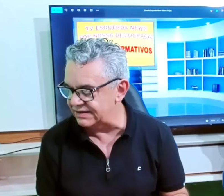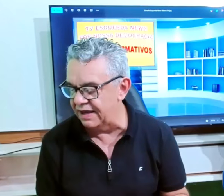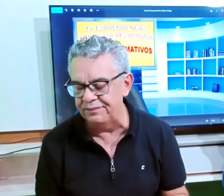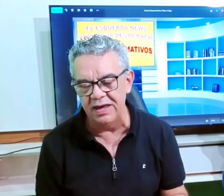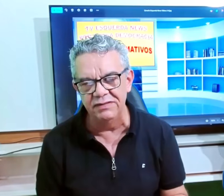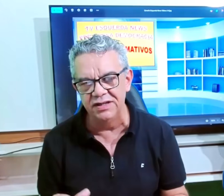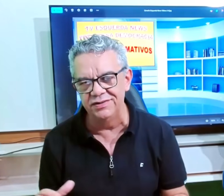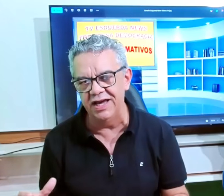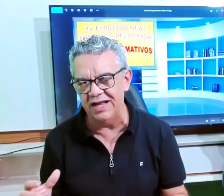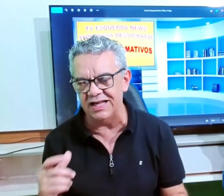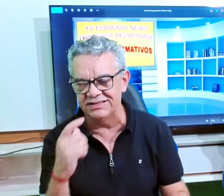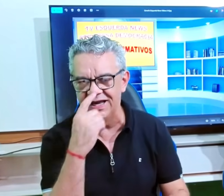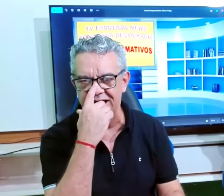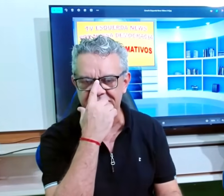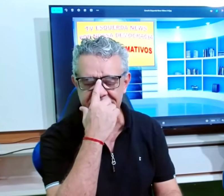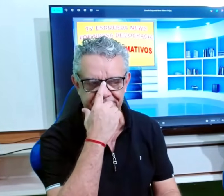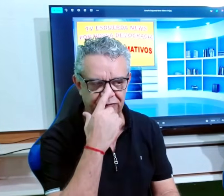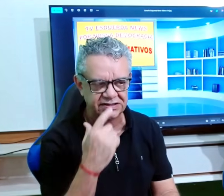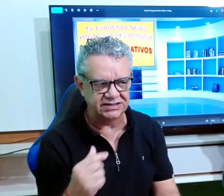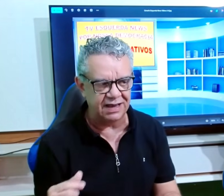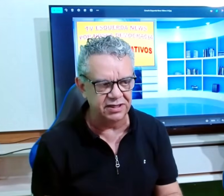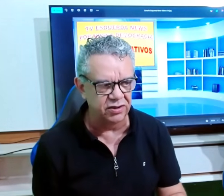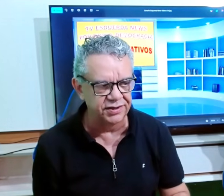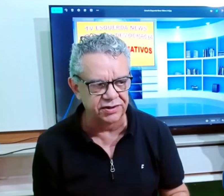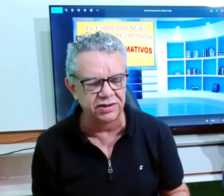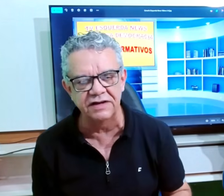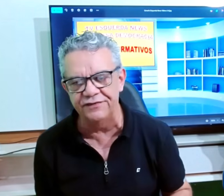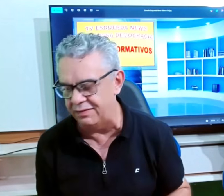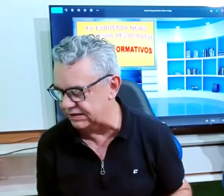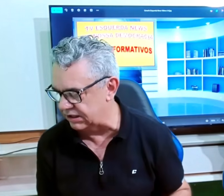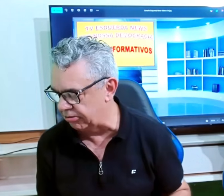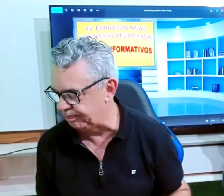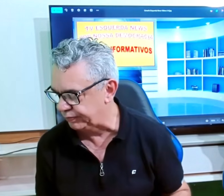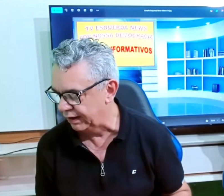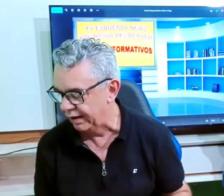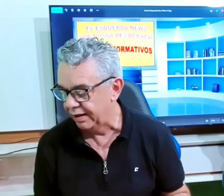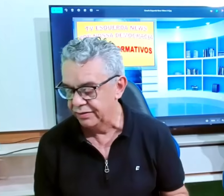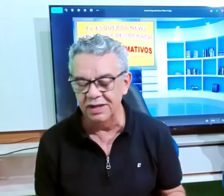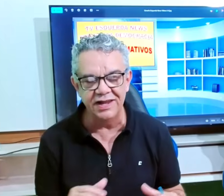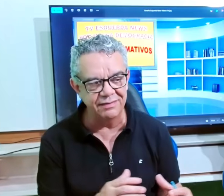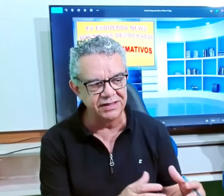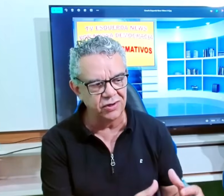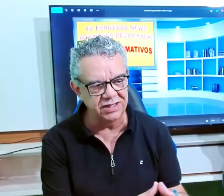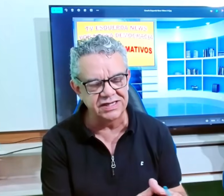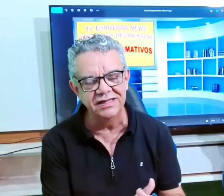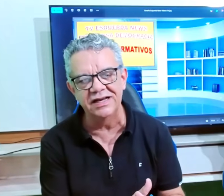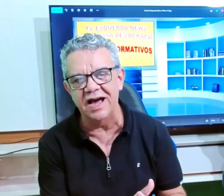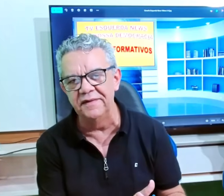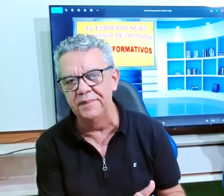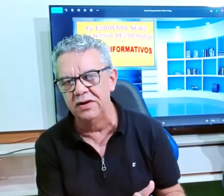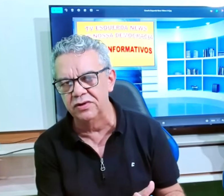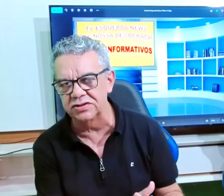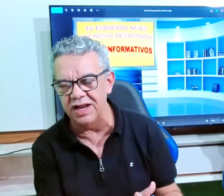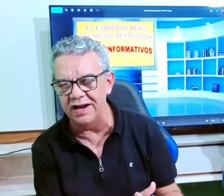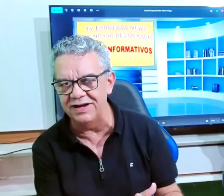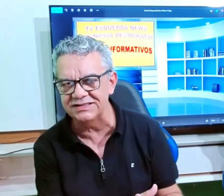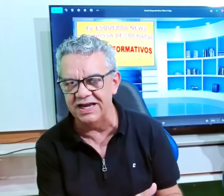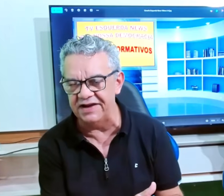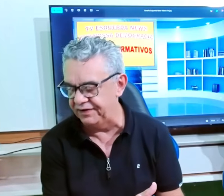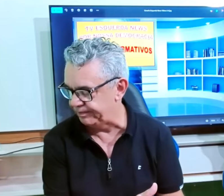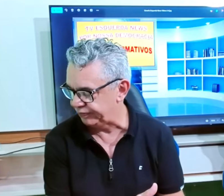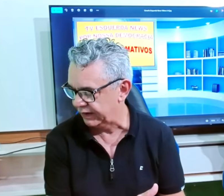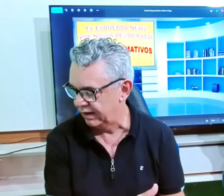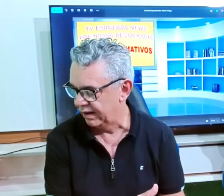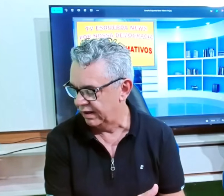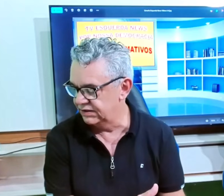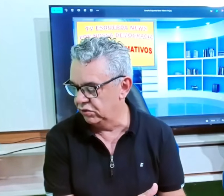da CPMI do INSS. Vocês sabem que ontem eu trouxe a informação do André Mendonça, indicado pelo Bolsonaro ao